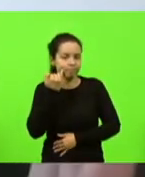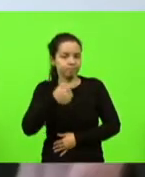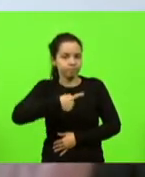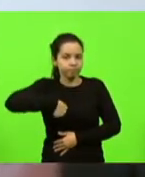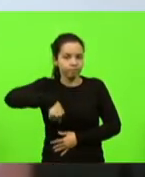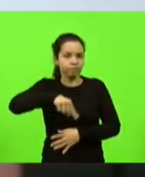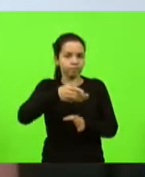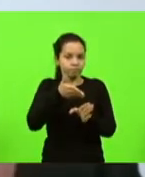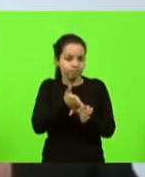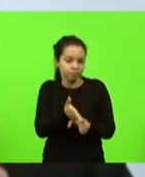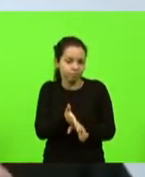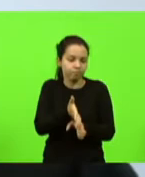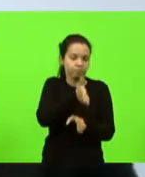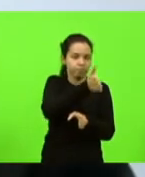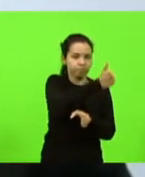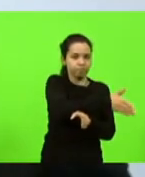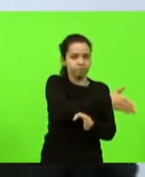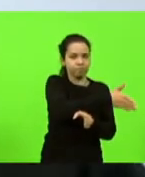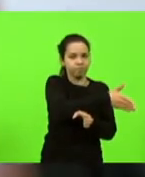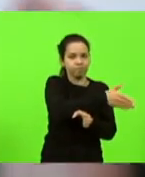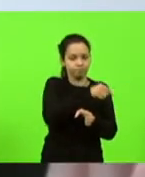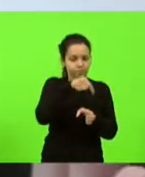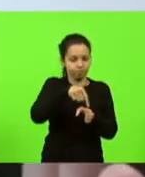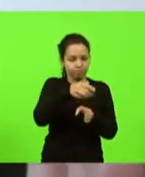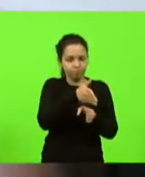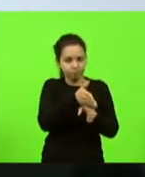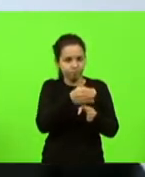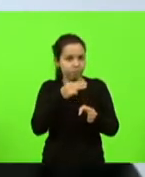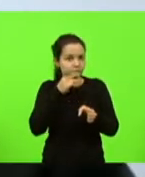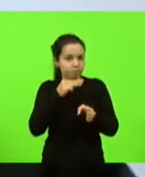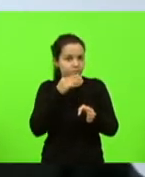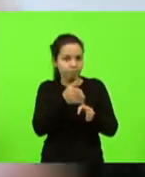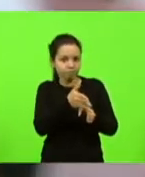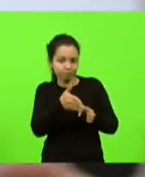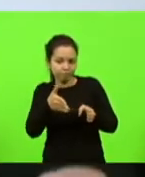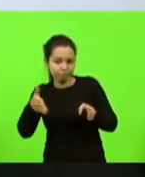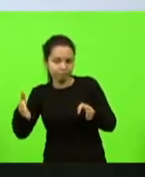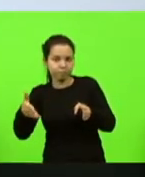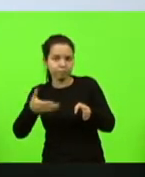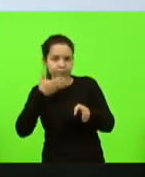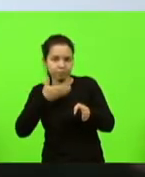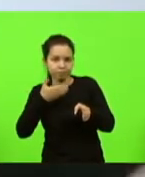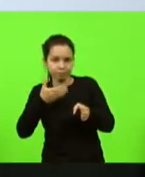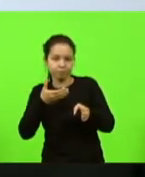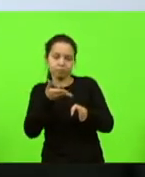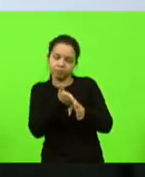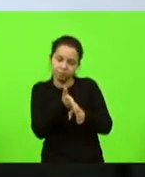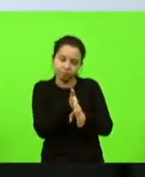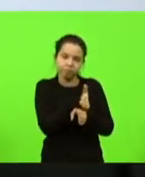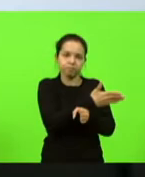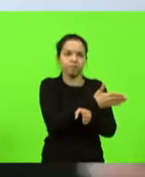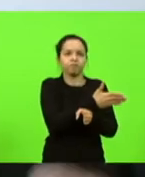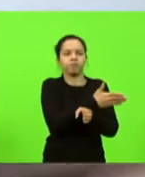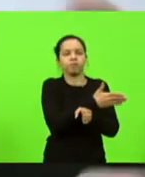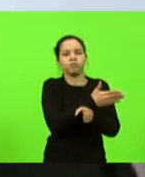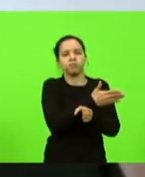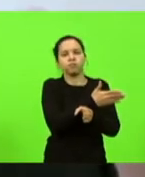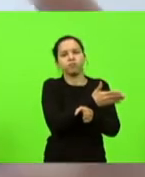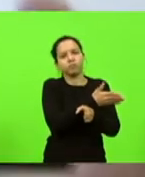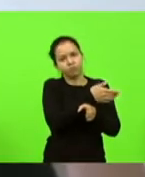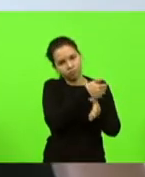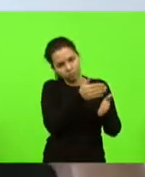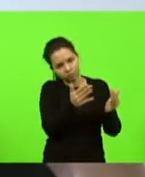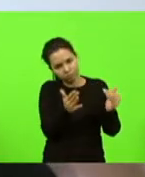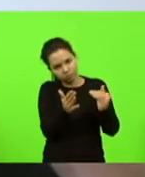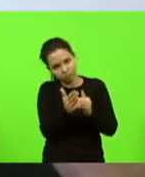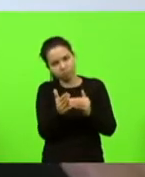de março a dezembro, mas retroagir, então que seja anterior a março, que até dezembro. E aí sim, se